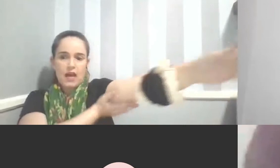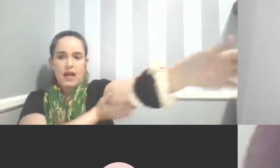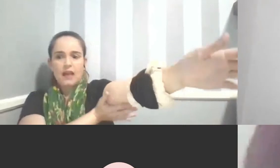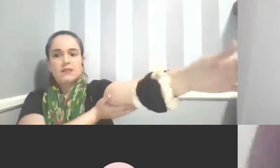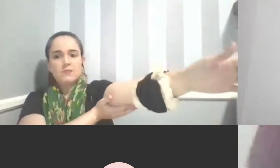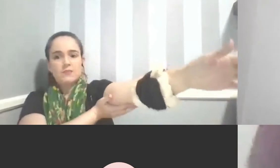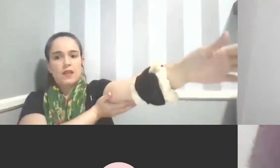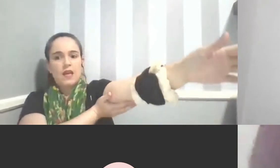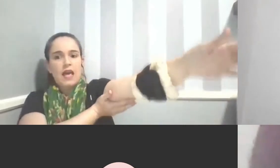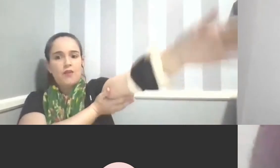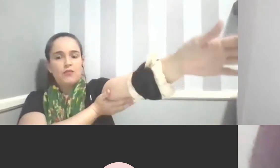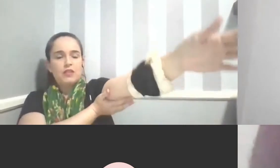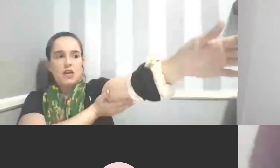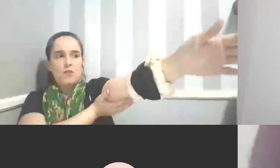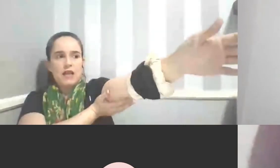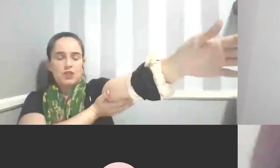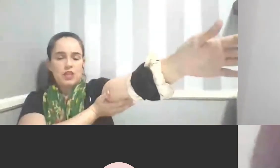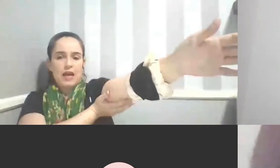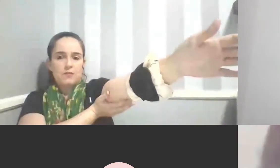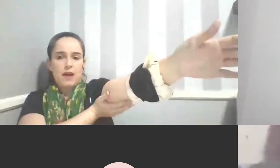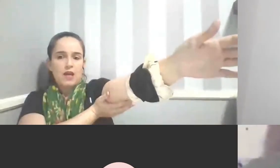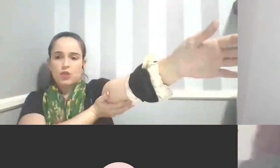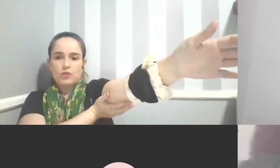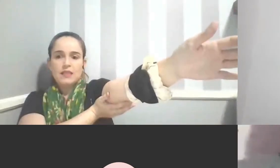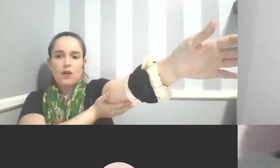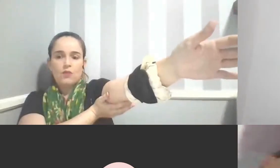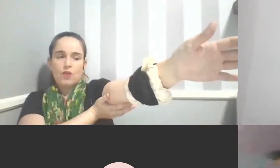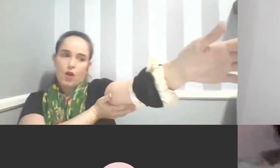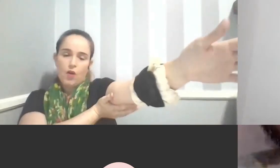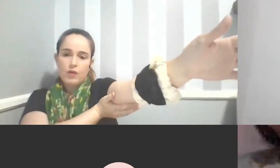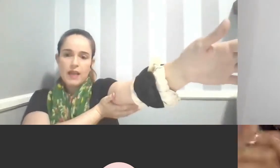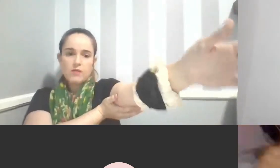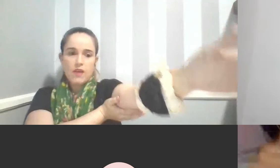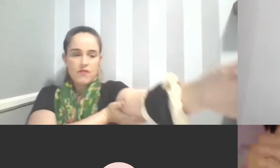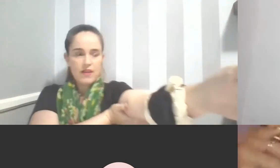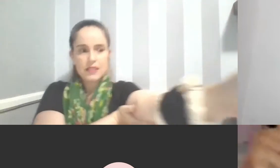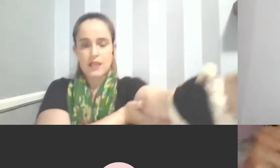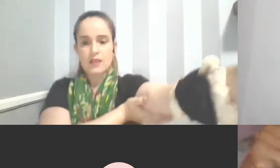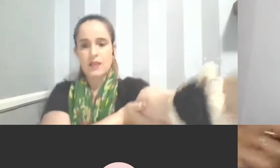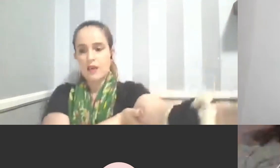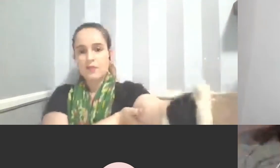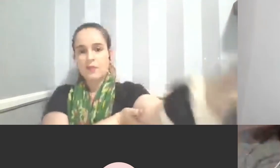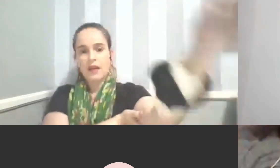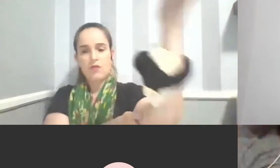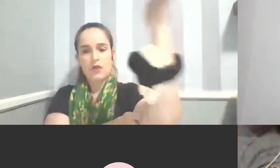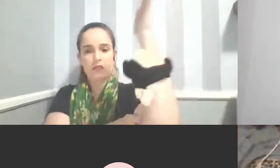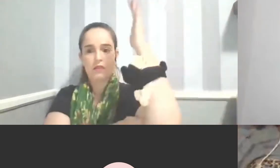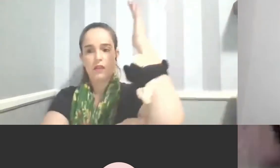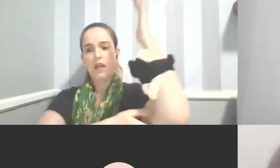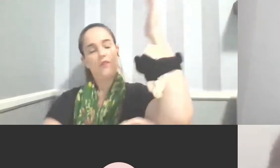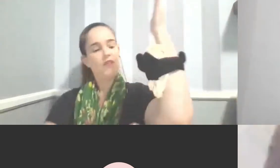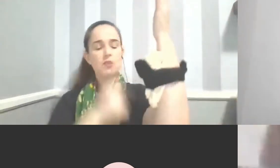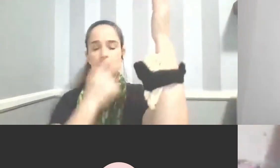está encostada. Eu vou deixar o braço esticado e baixo? Não. O que eu tenho que fazer? Primeira